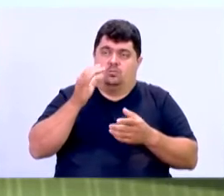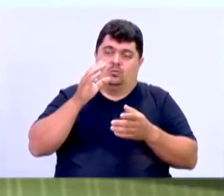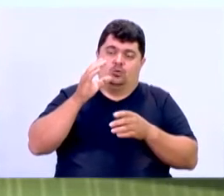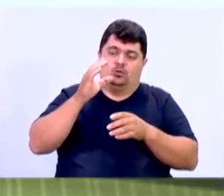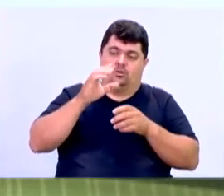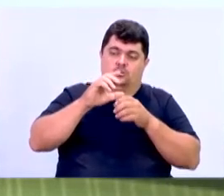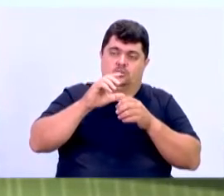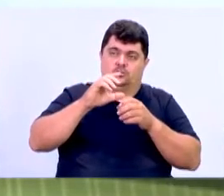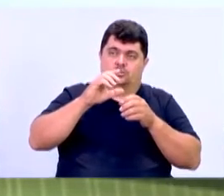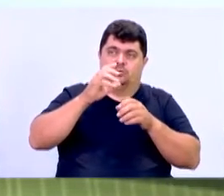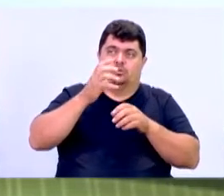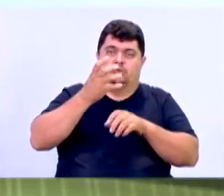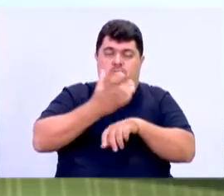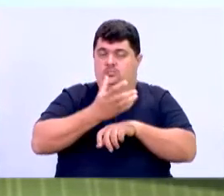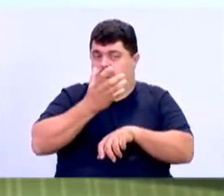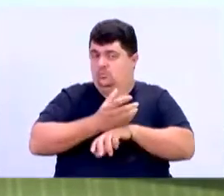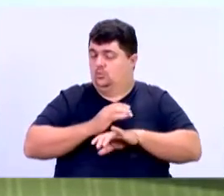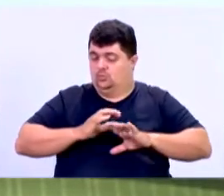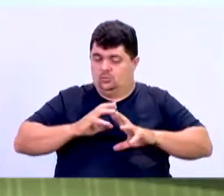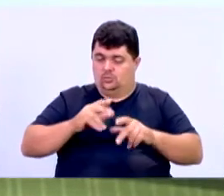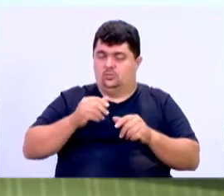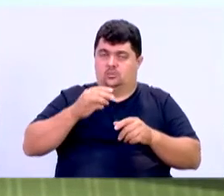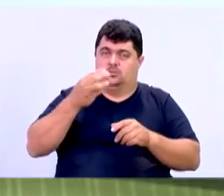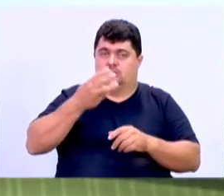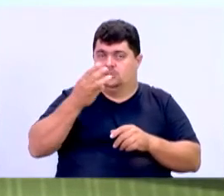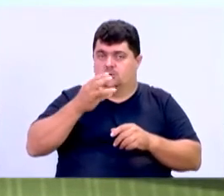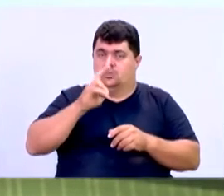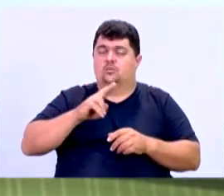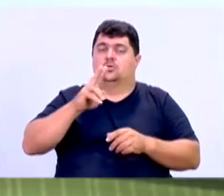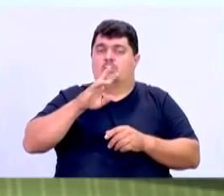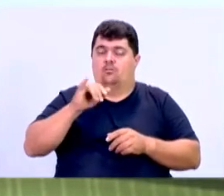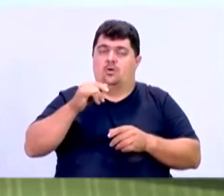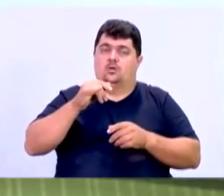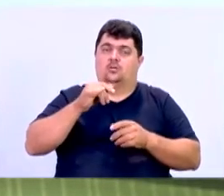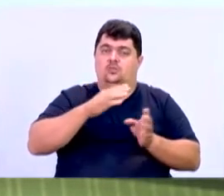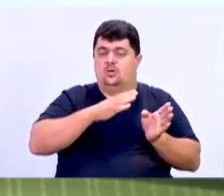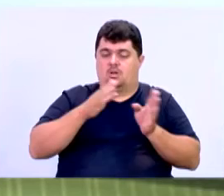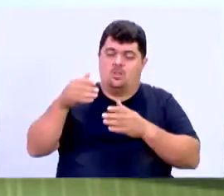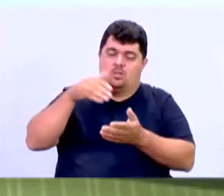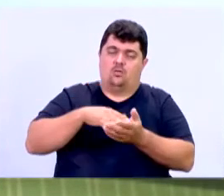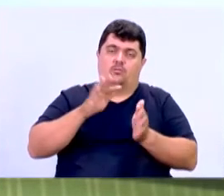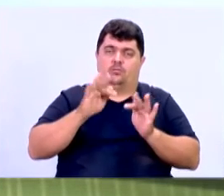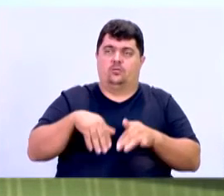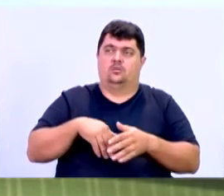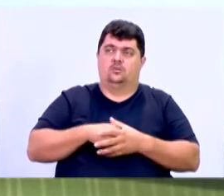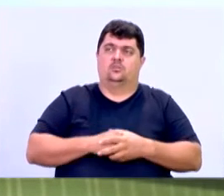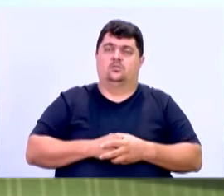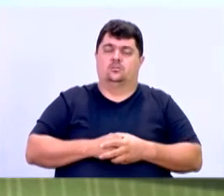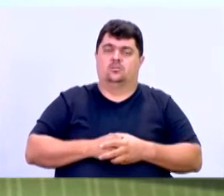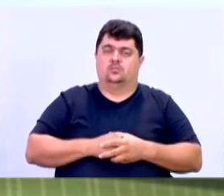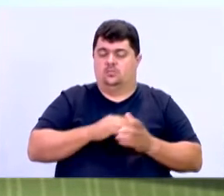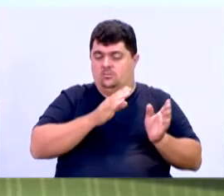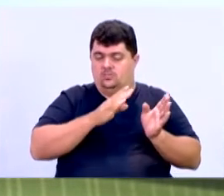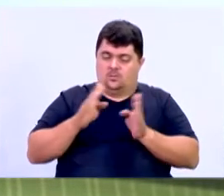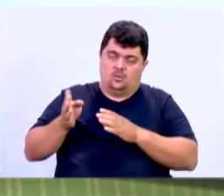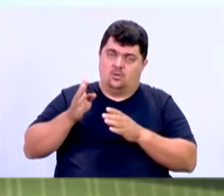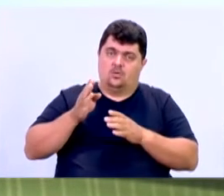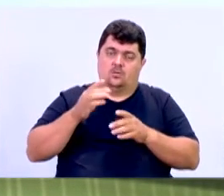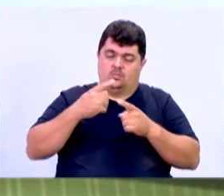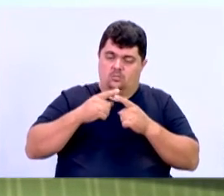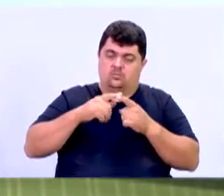disciplina. Essas três ferramentas é o que a gente vai utilizar até o final. Então, segue o passo a passo para